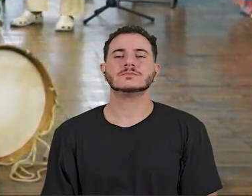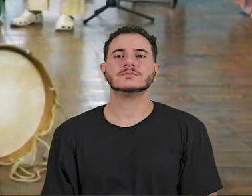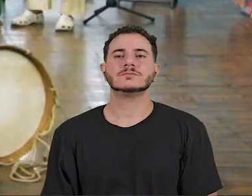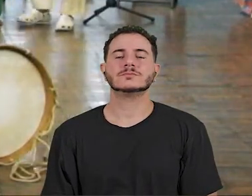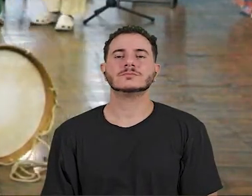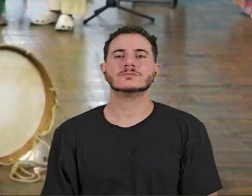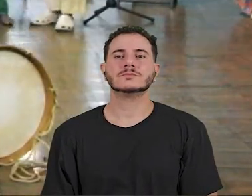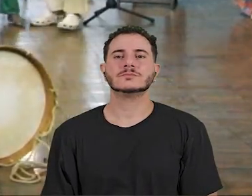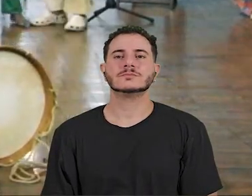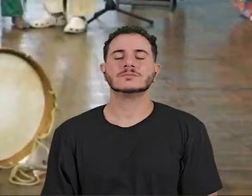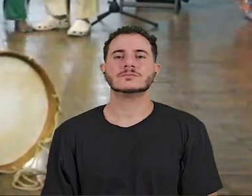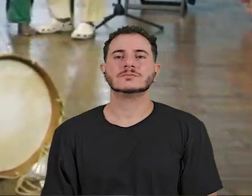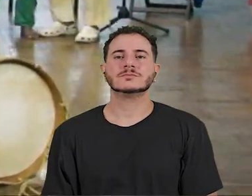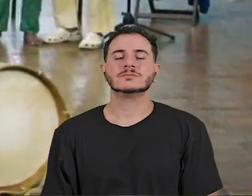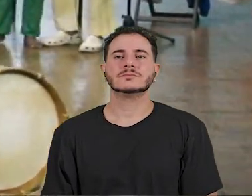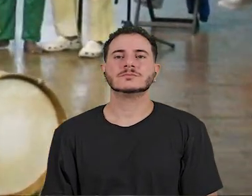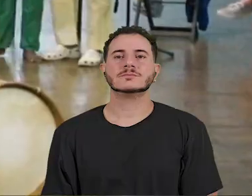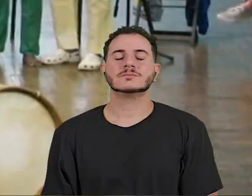Gente,